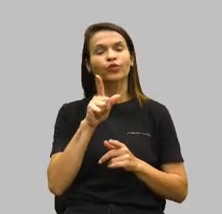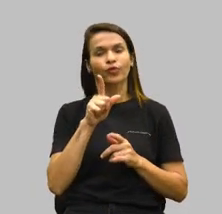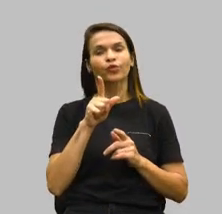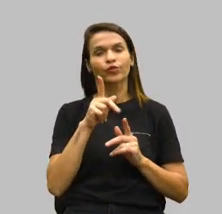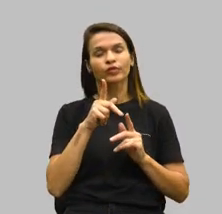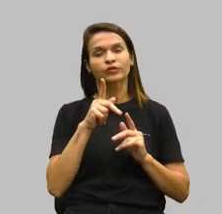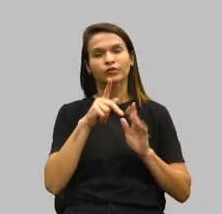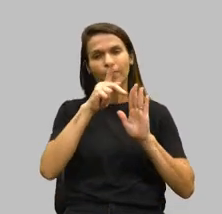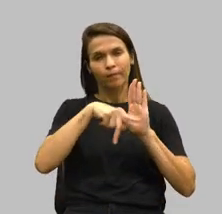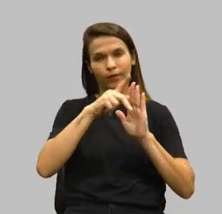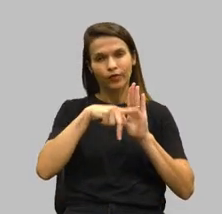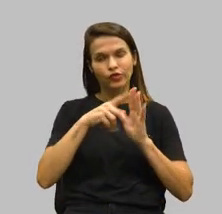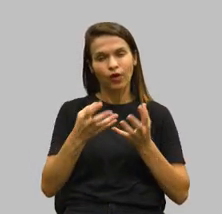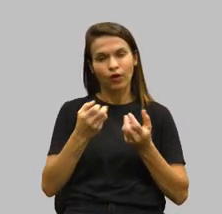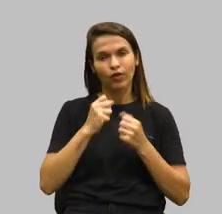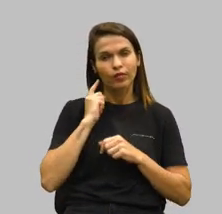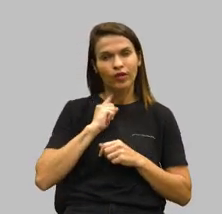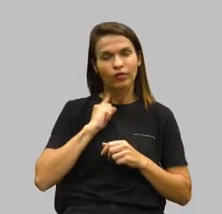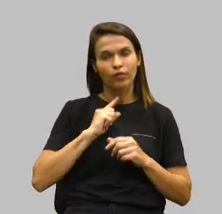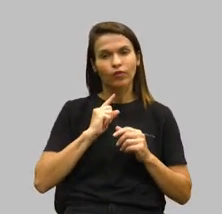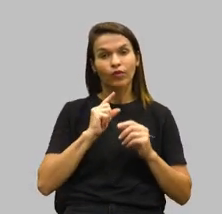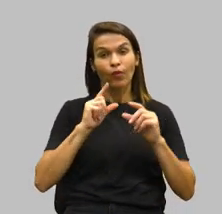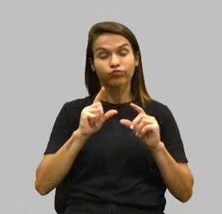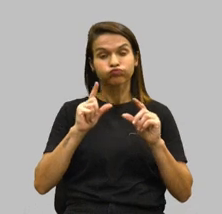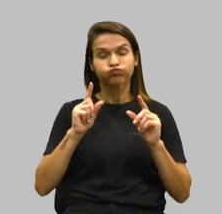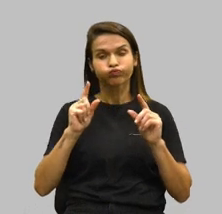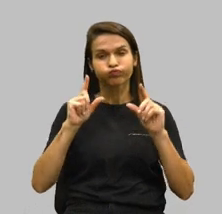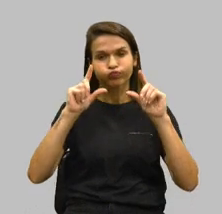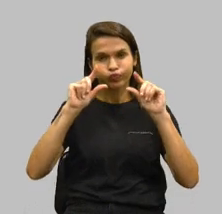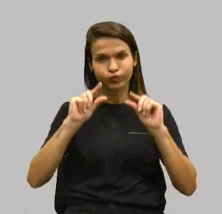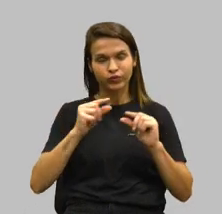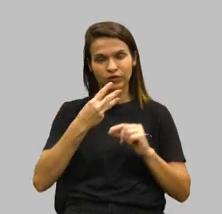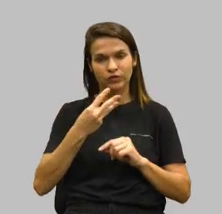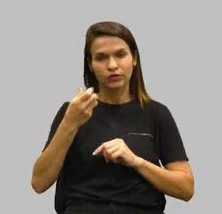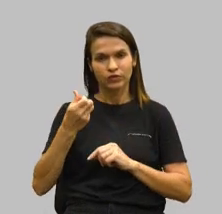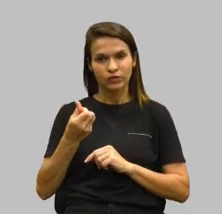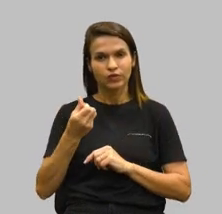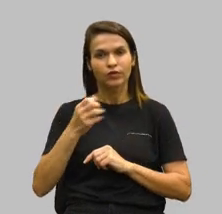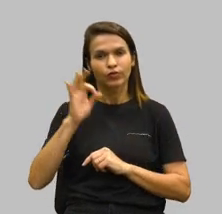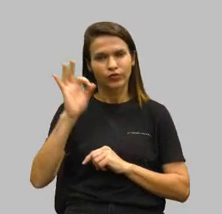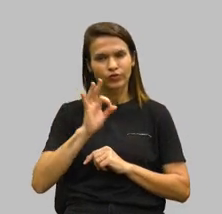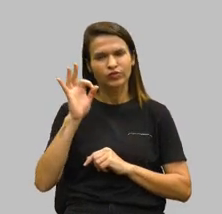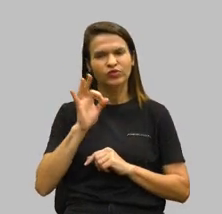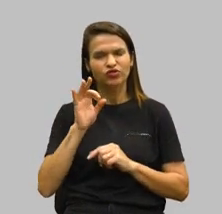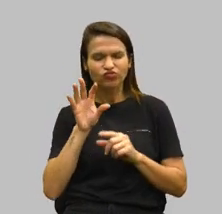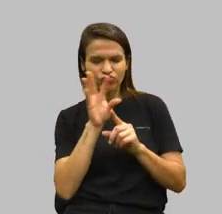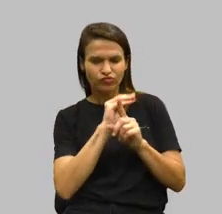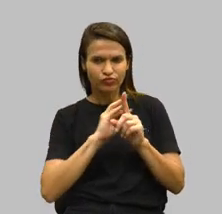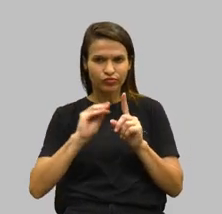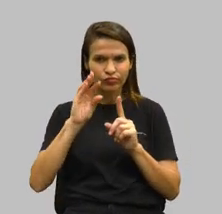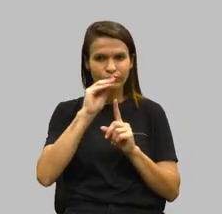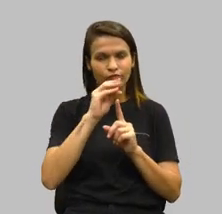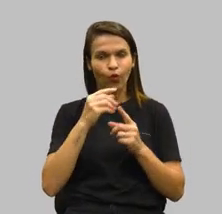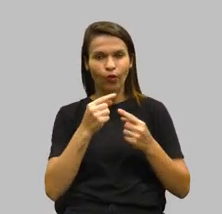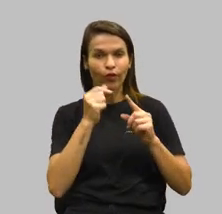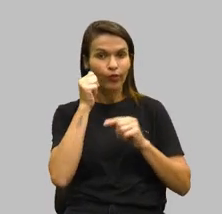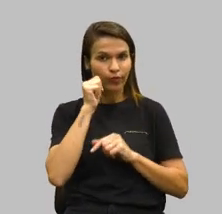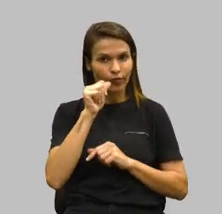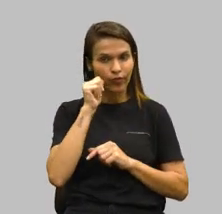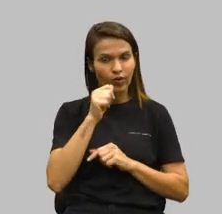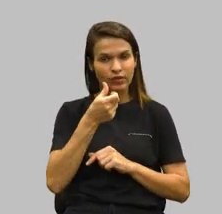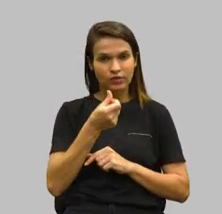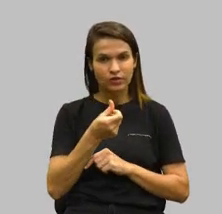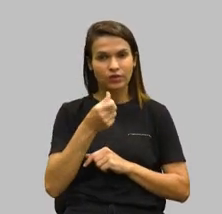da cola minas que reduzimos 36% nas ocorrências de importunação e assédio sexual contra mulheres